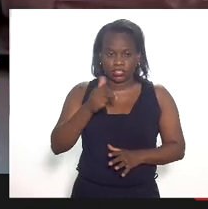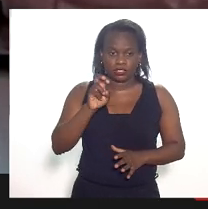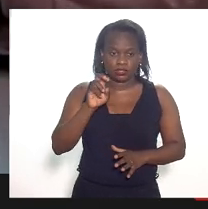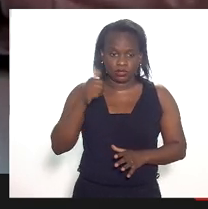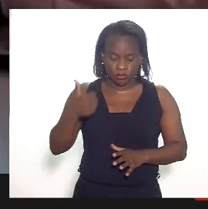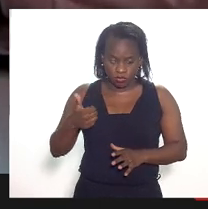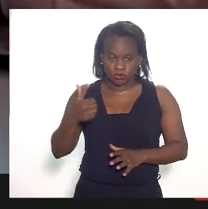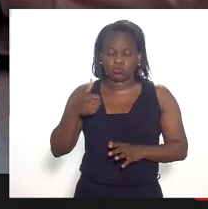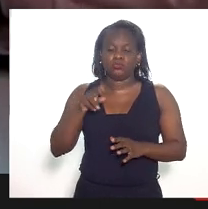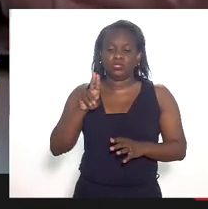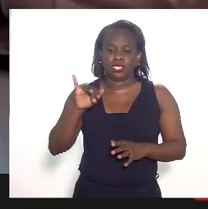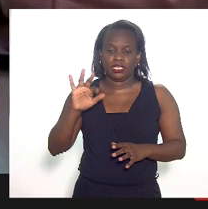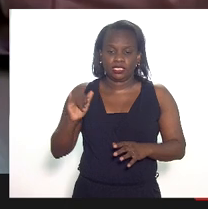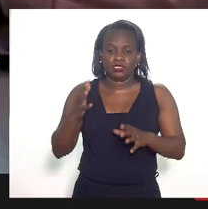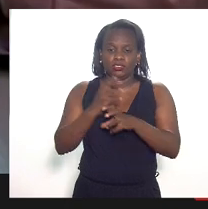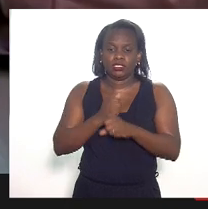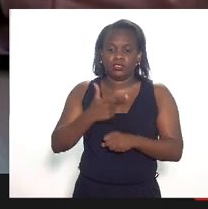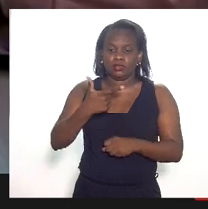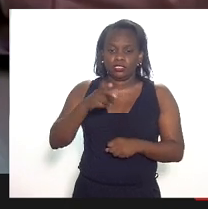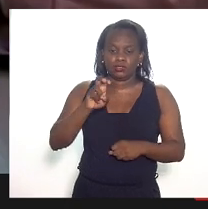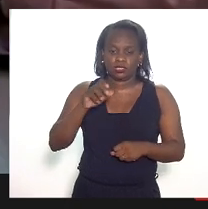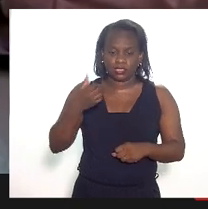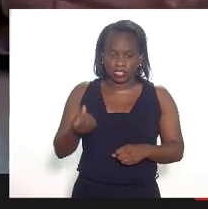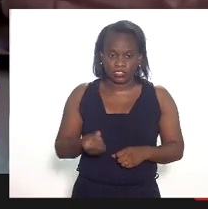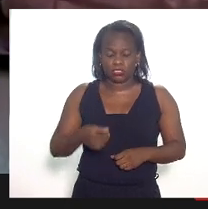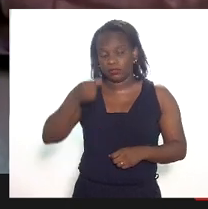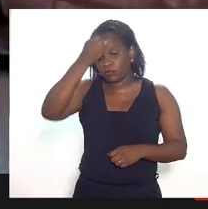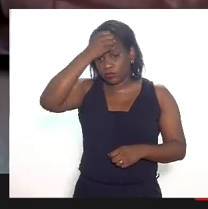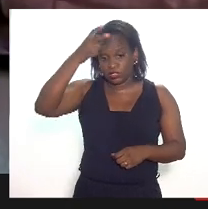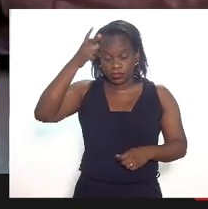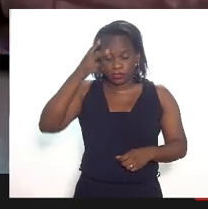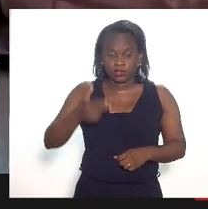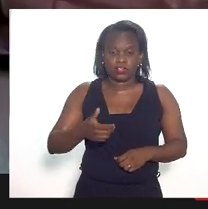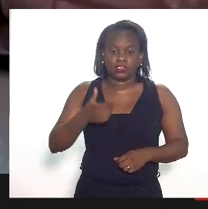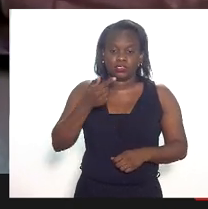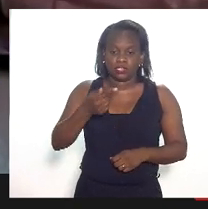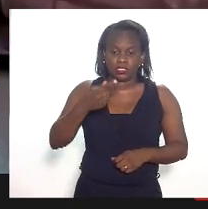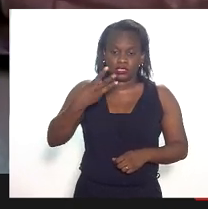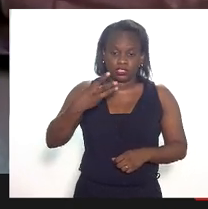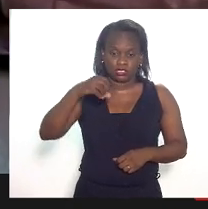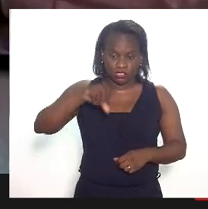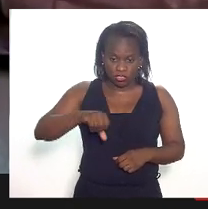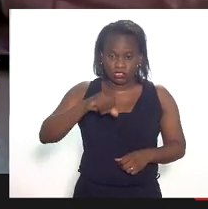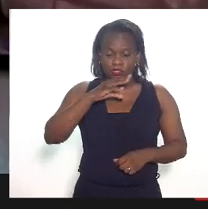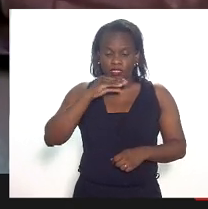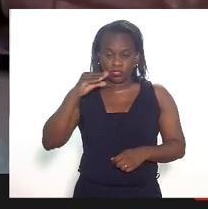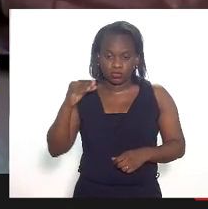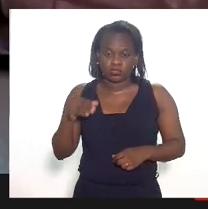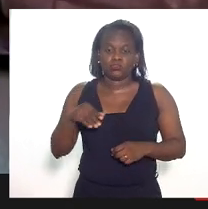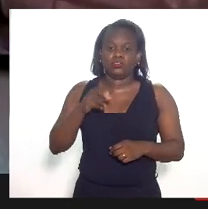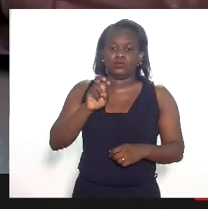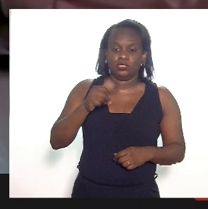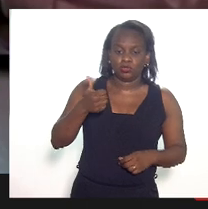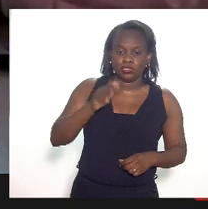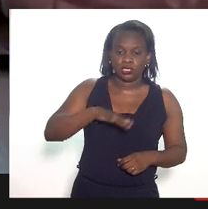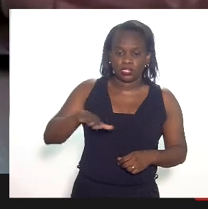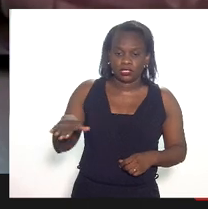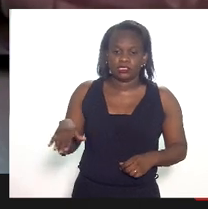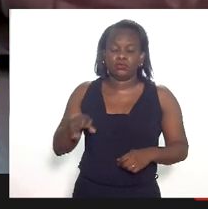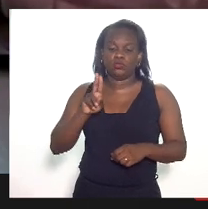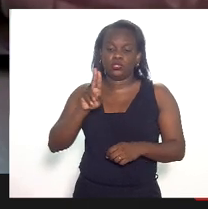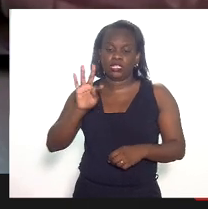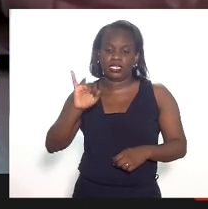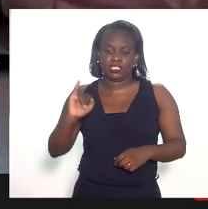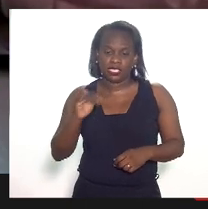adulto, total de 256. No municipal, 739 enfermaria adulta, 51 pediátrica,